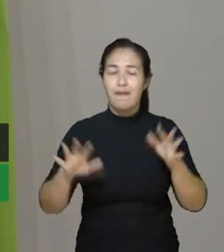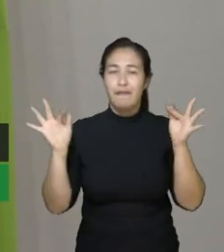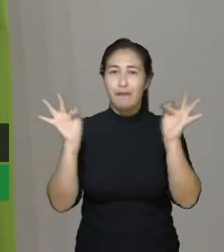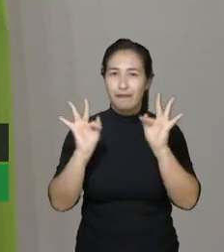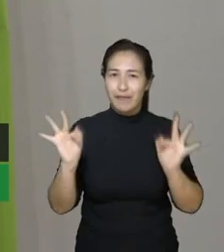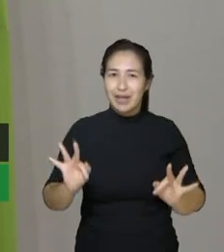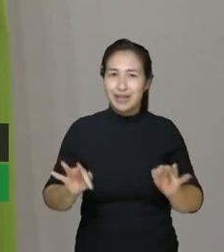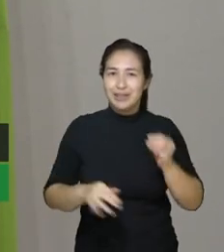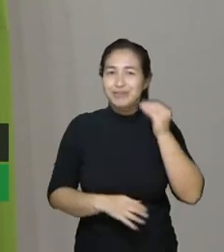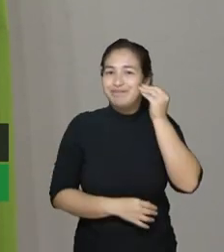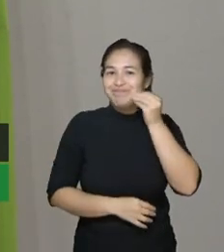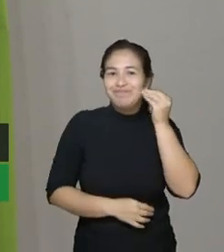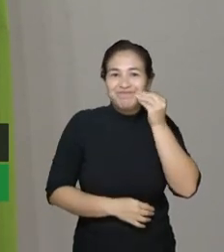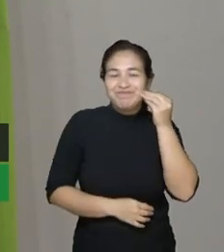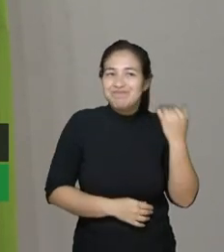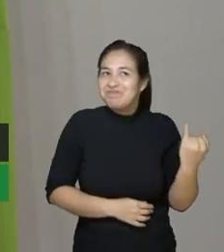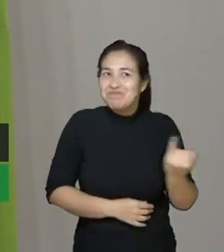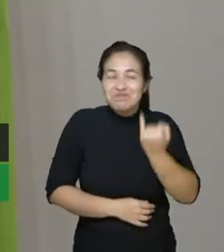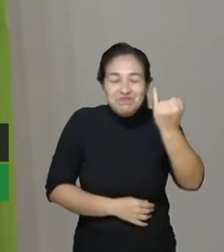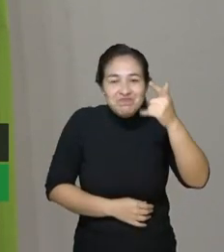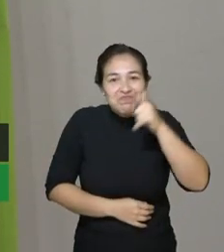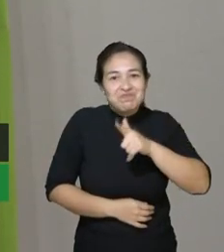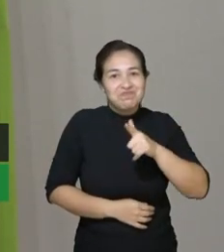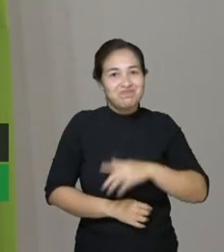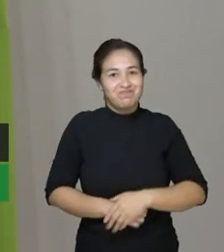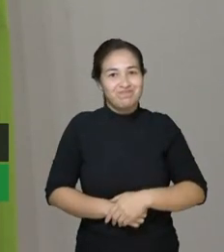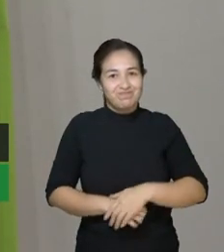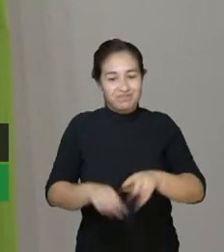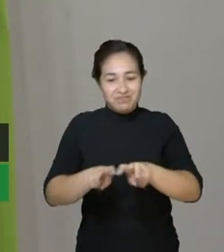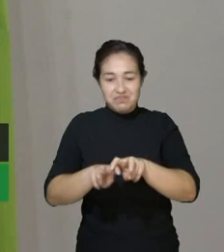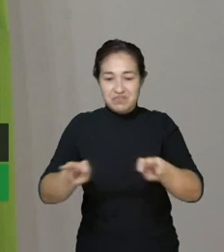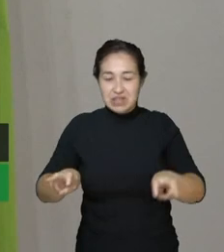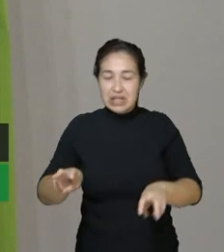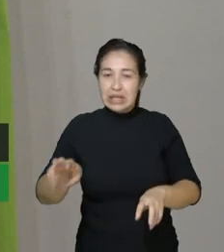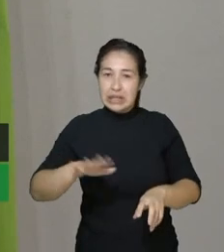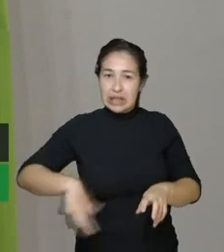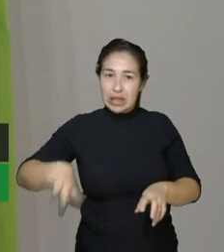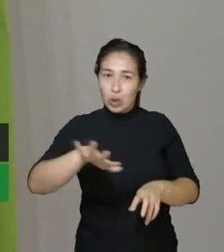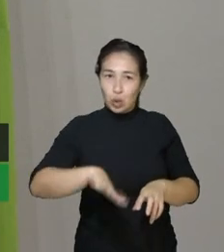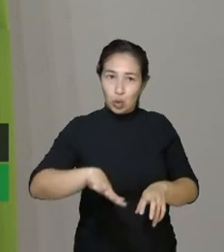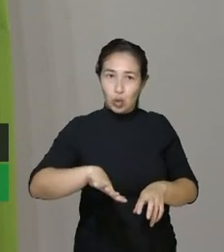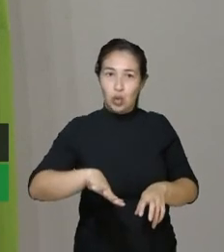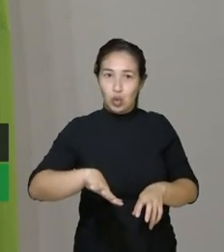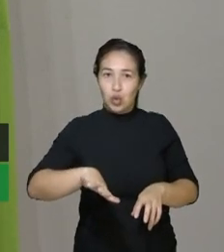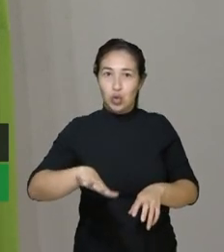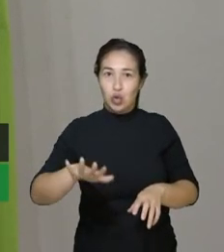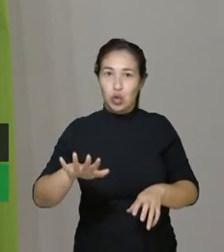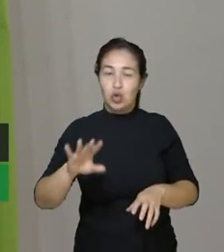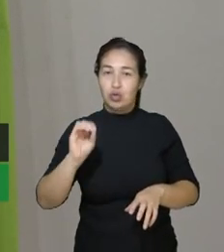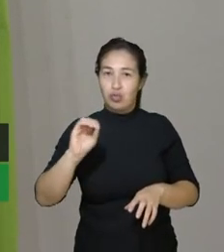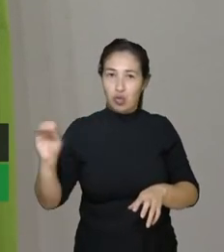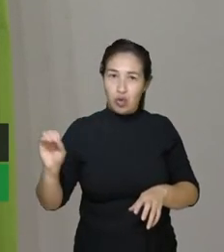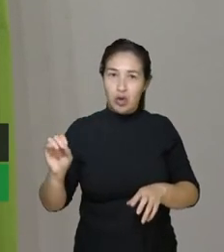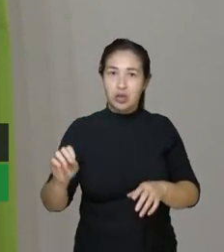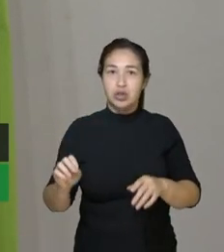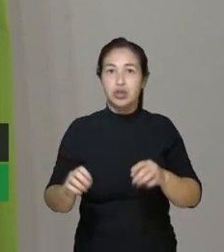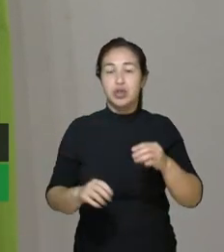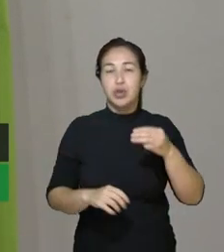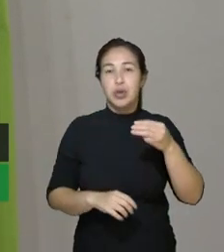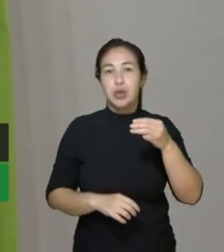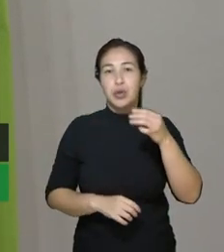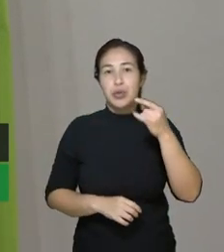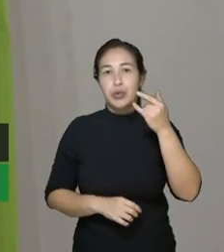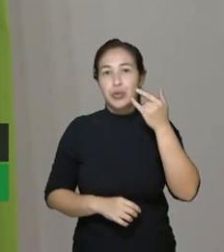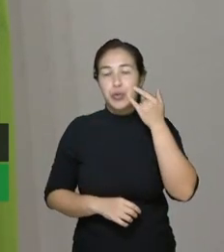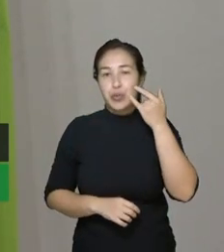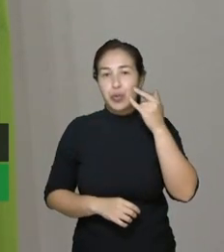uma experiência muito importante. Ter uma bancada como nossa, deputado Ismael, deputado Milton e também o deputado Júlio, foi muito